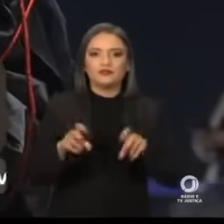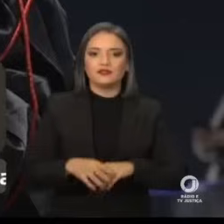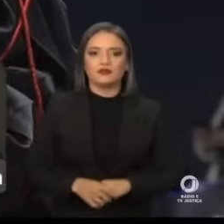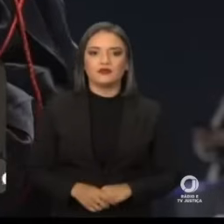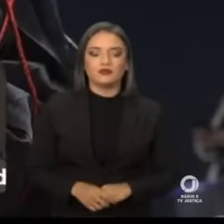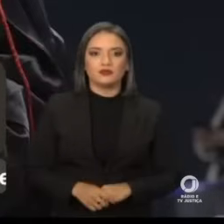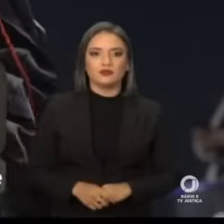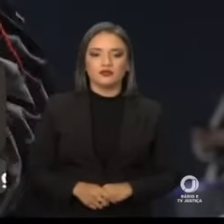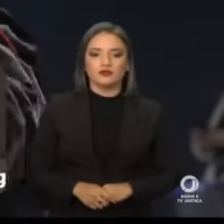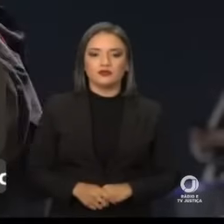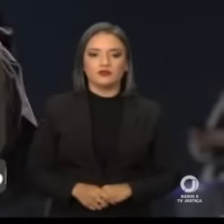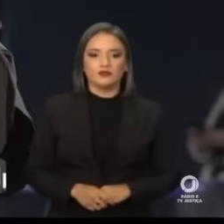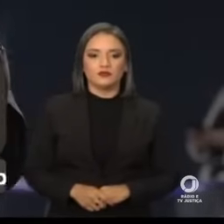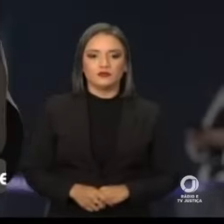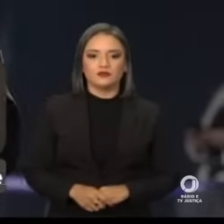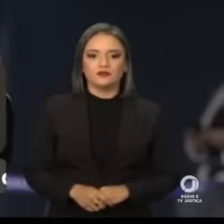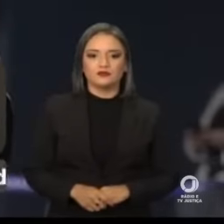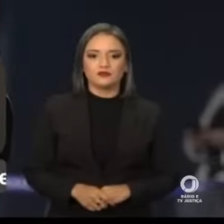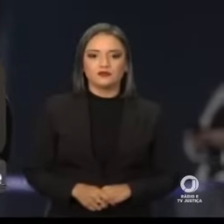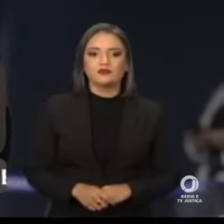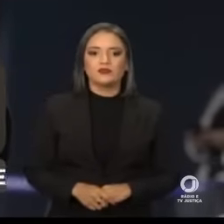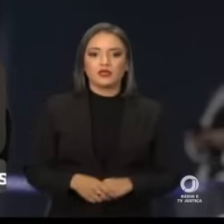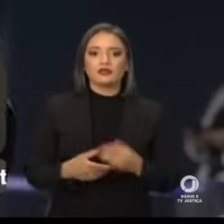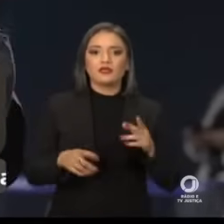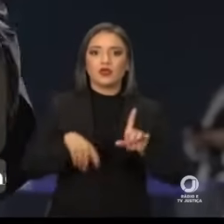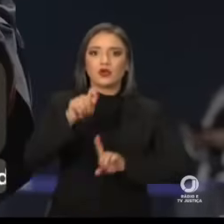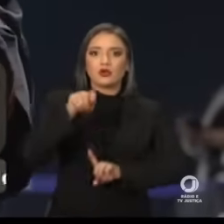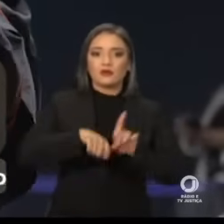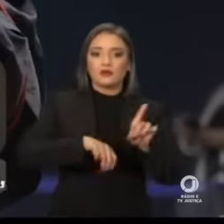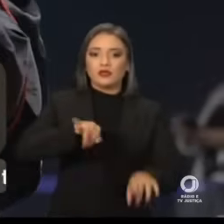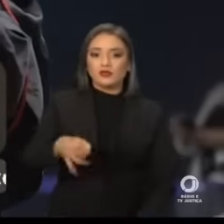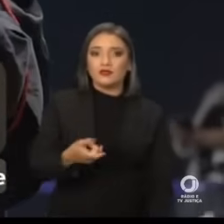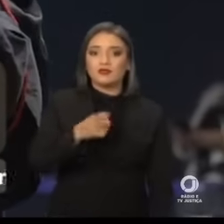um julgado de agora, de julho,